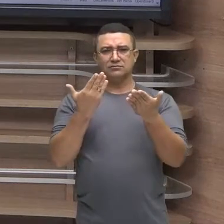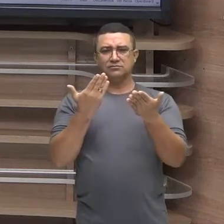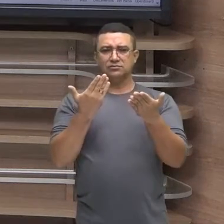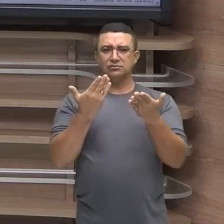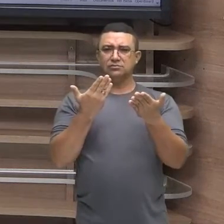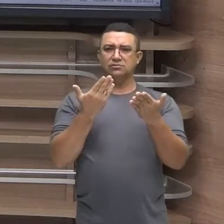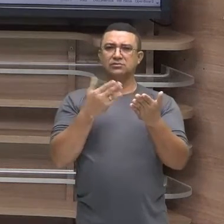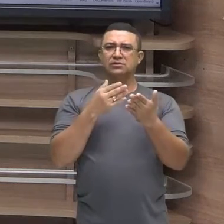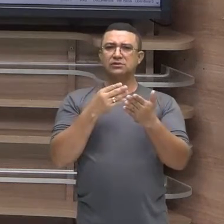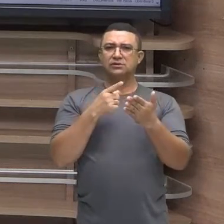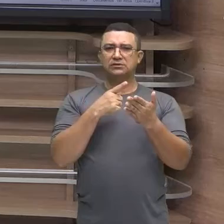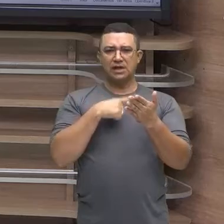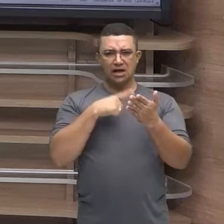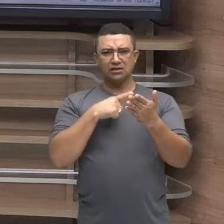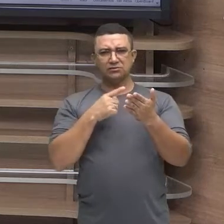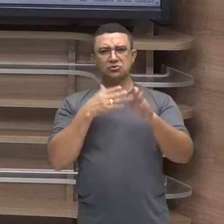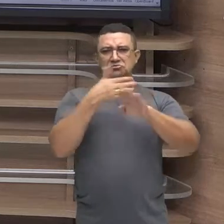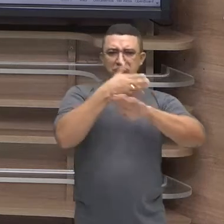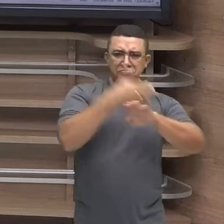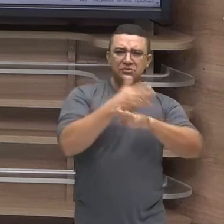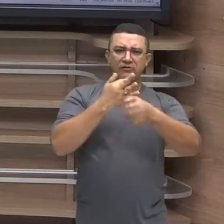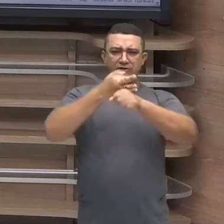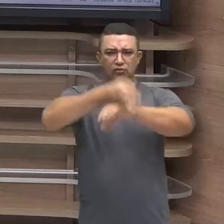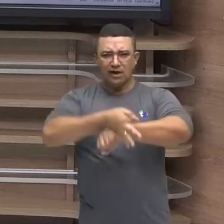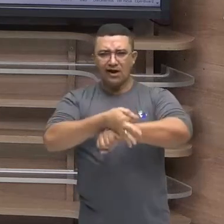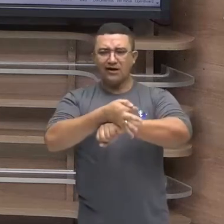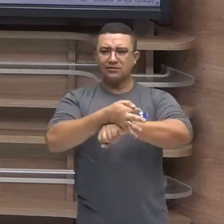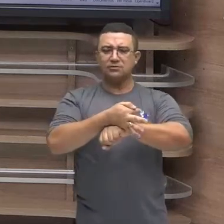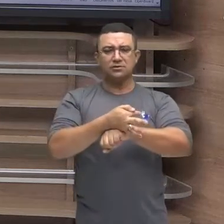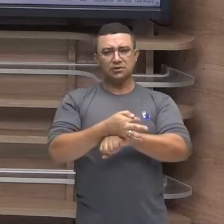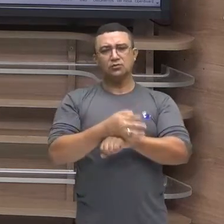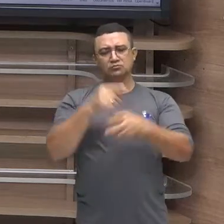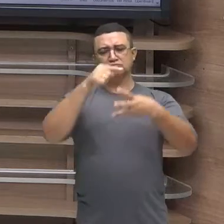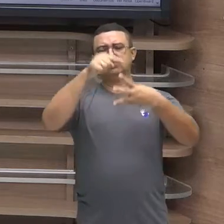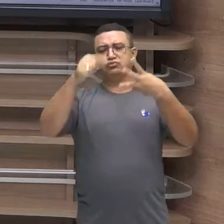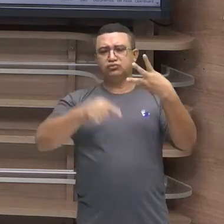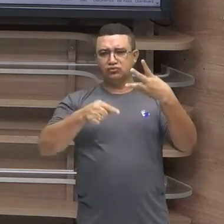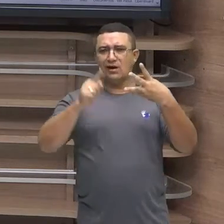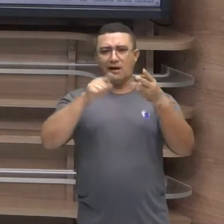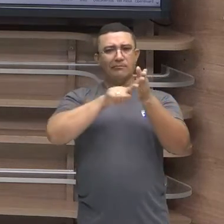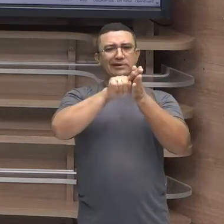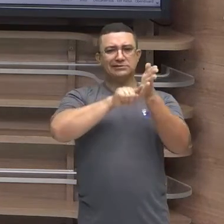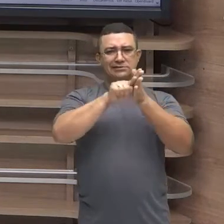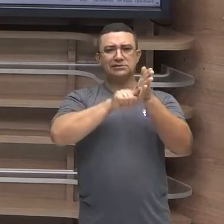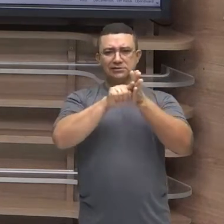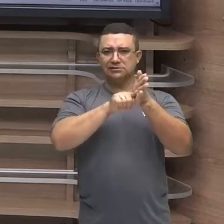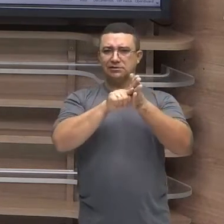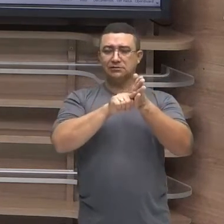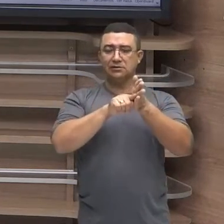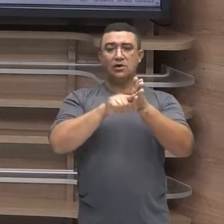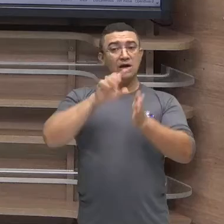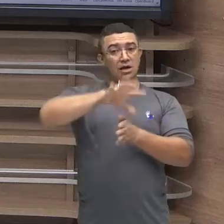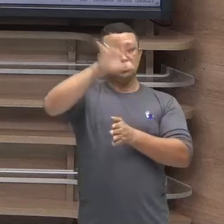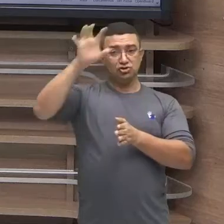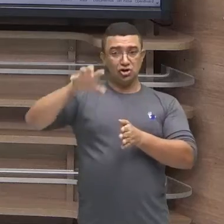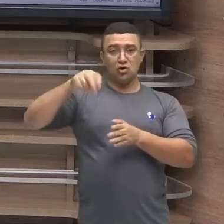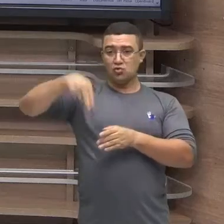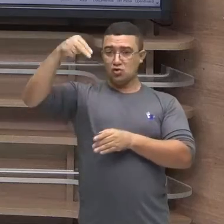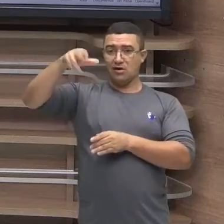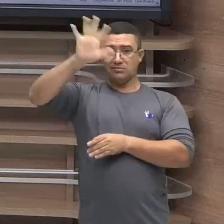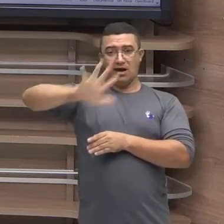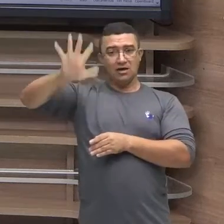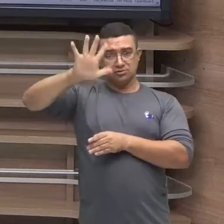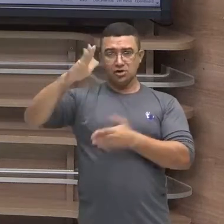nos estudos, para a universidade. Então, tudo isso é levado em consideração. E a região Nordeste, né, os estados,